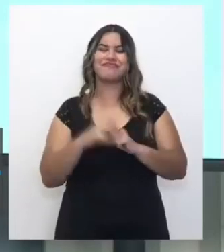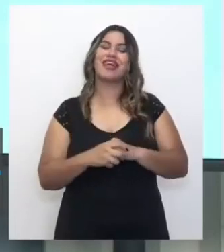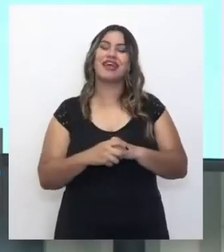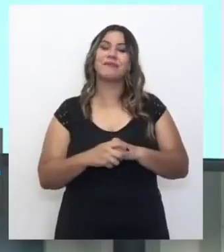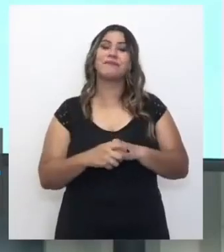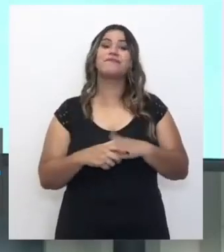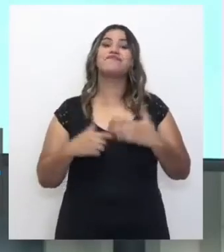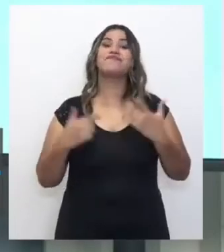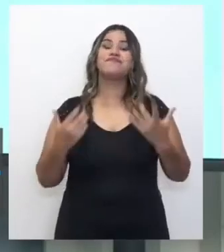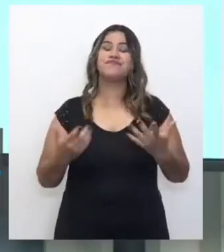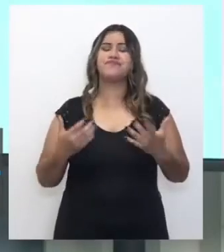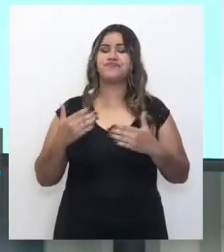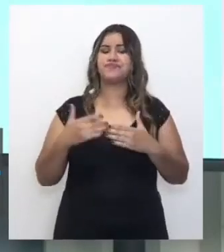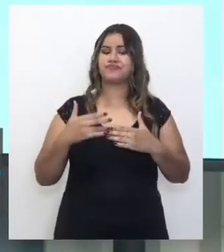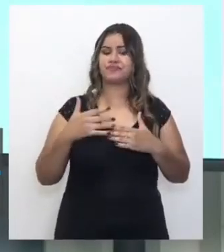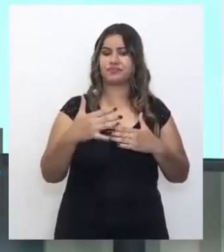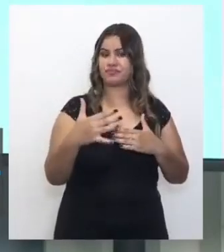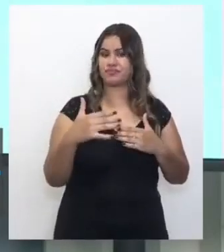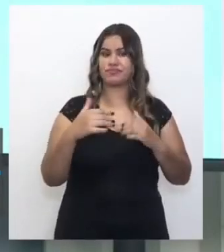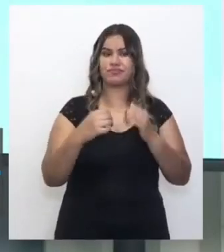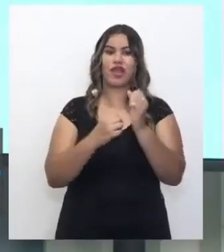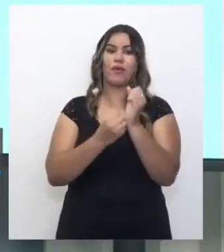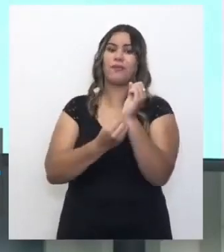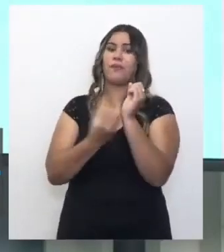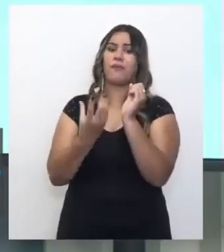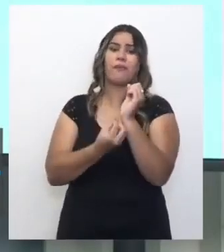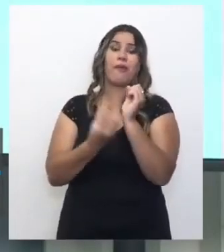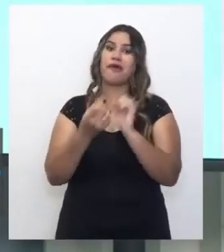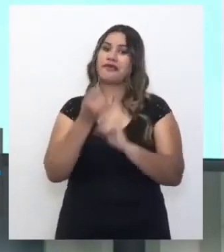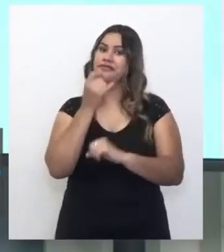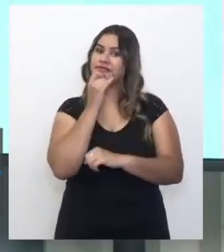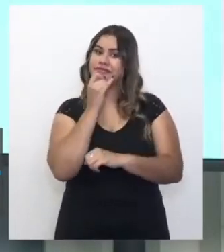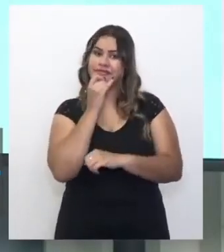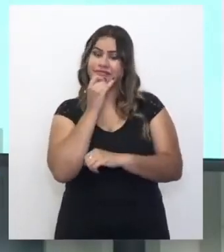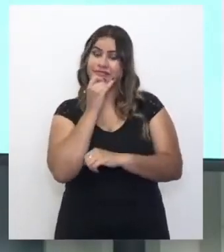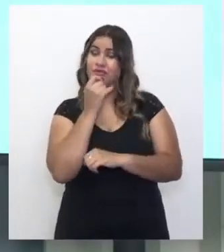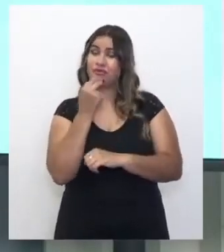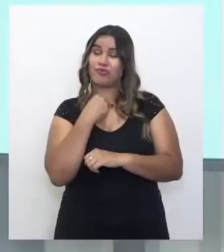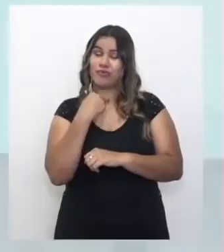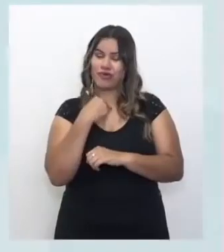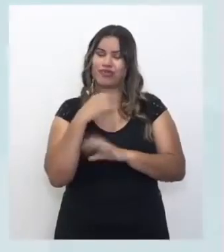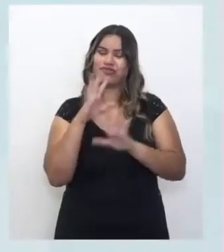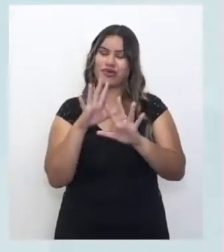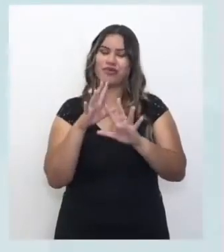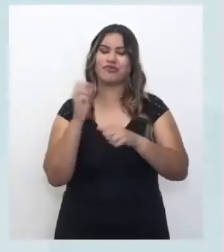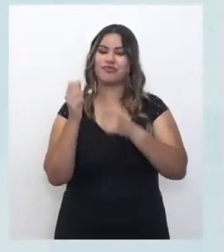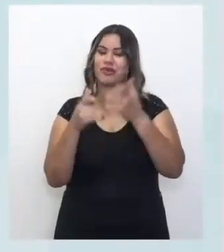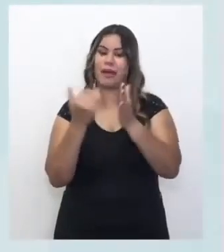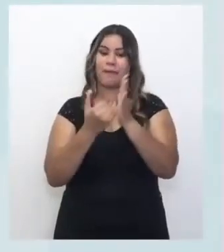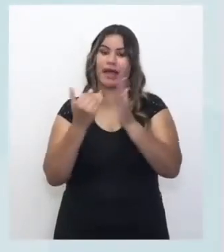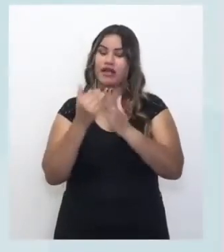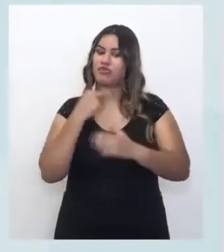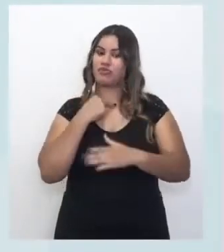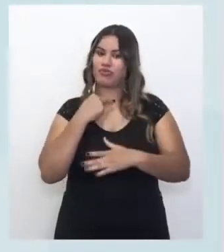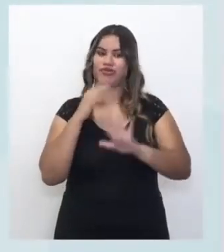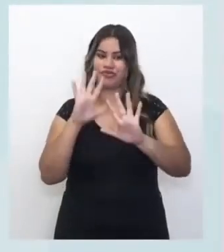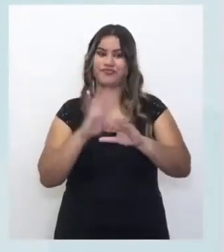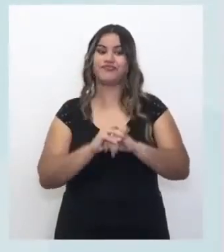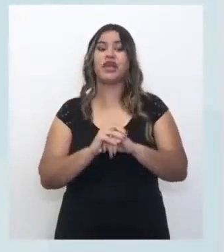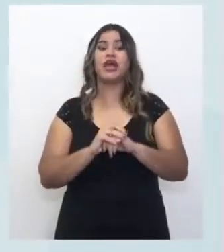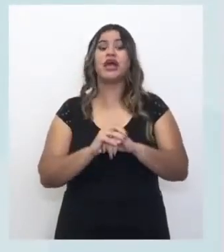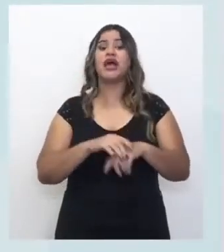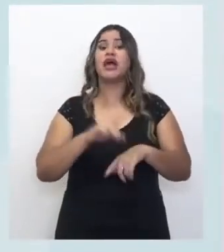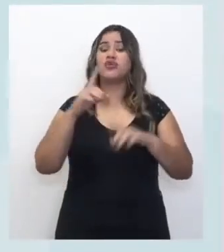que vem aí para frente. Eu não vou dar spoiler, eu queria começar a explicar, mas senão eu vou acabar dando spoiler. Então, nesse próximo chat é o seguinte: quais são os seres e